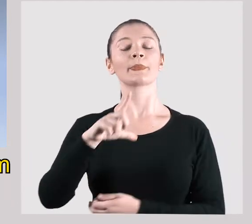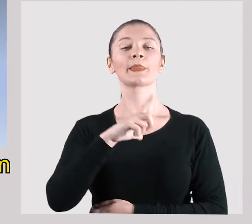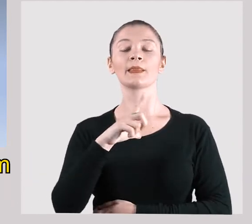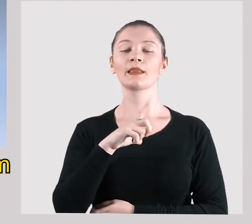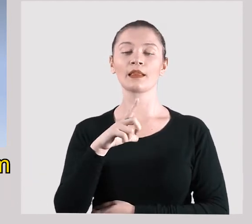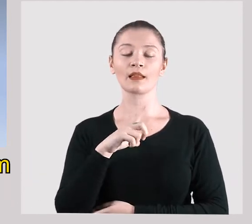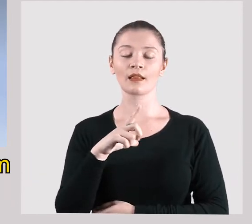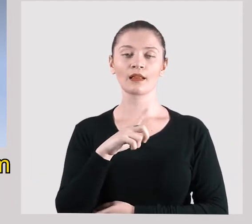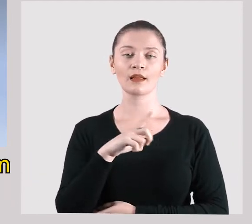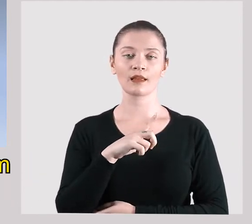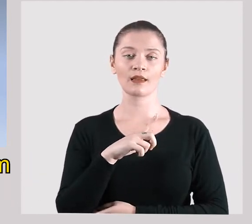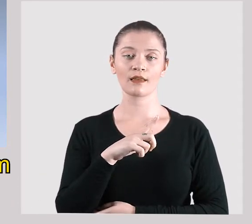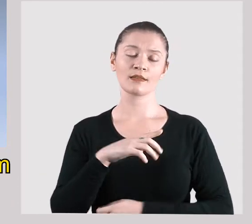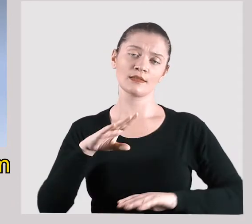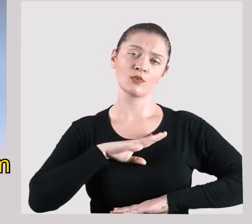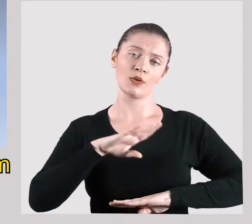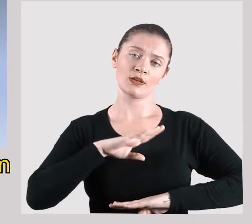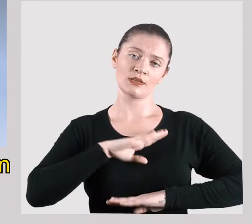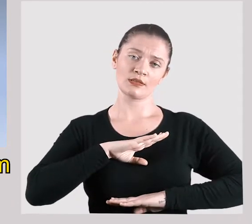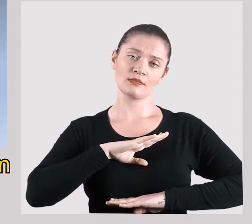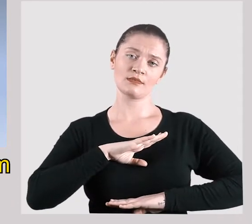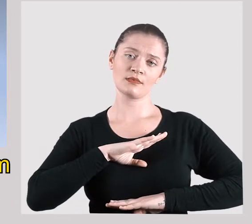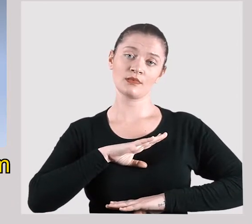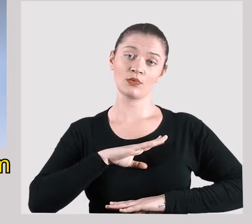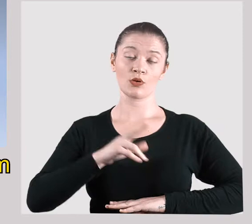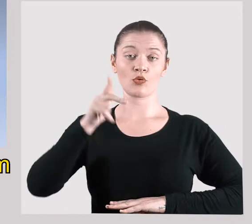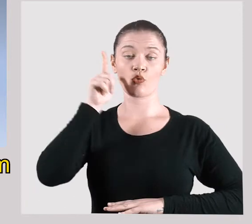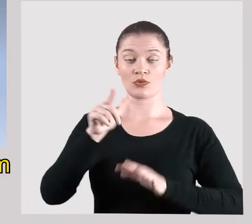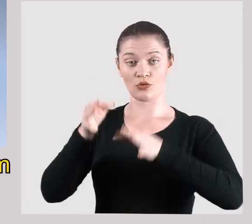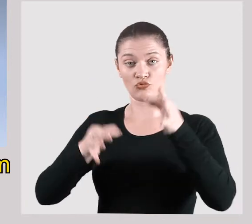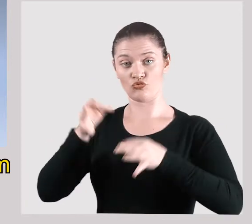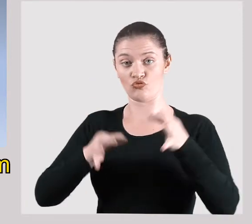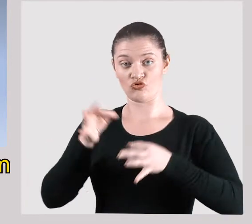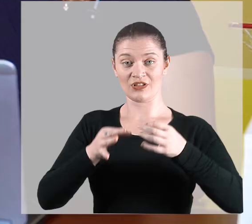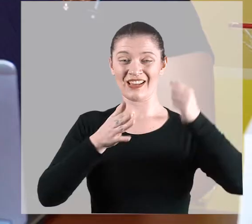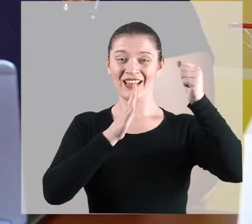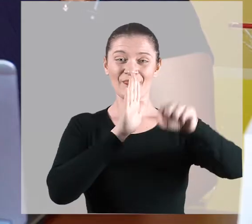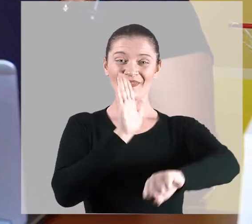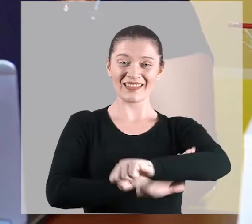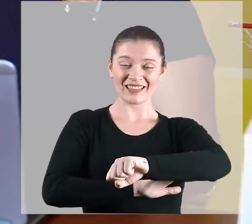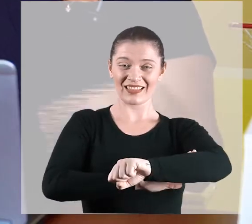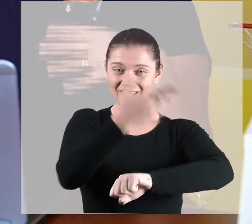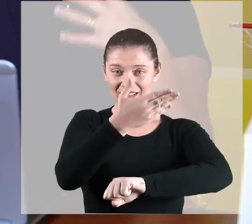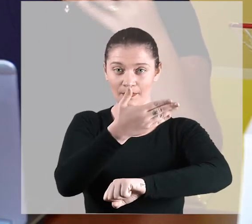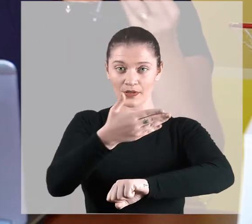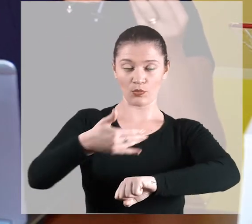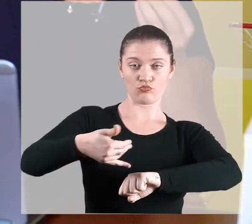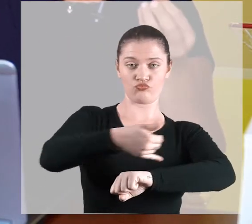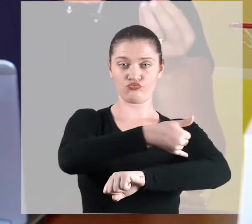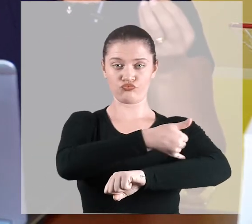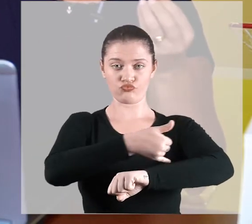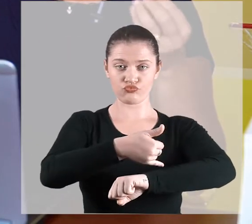também ganham na justiça a depilação a laser. Então, a gente não tem assim, exatamente